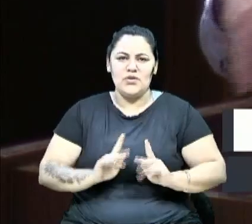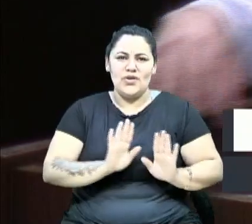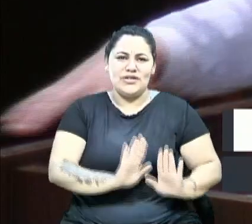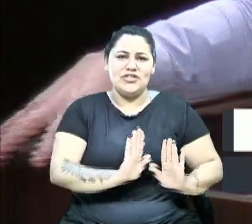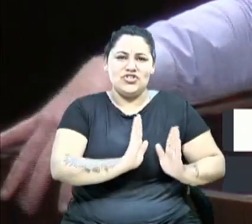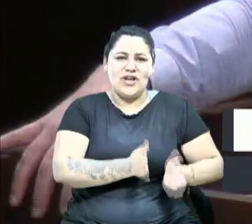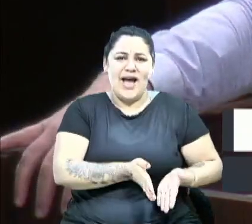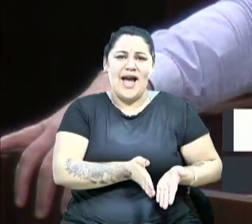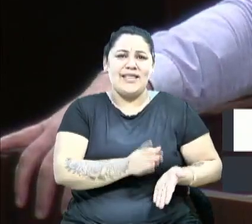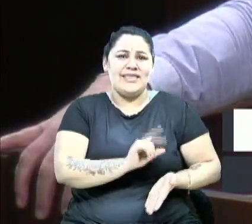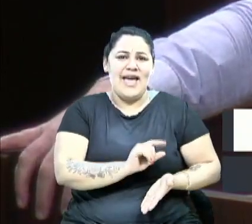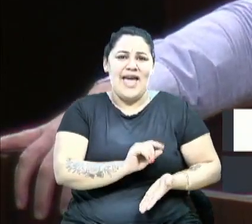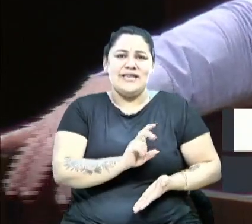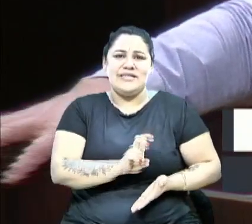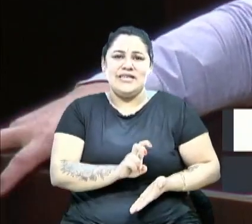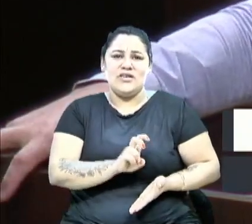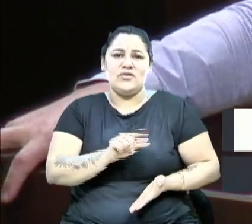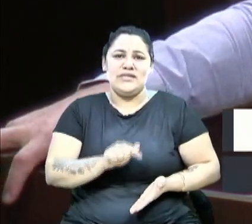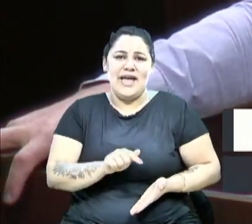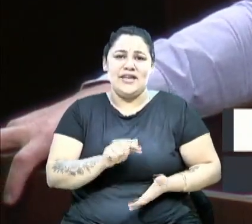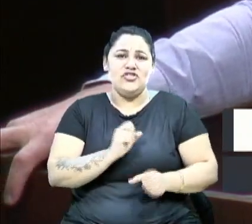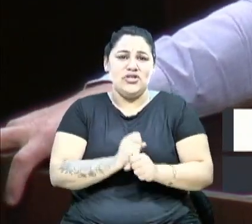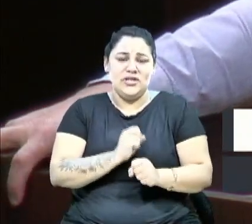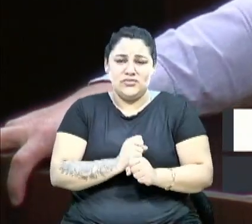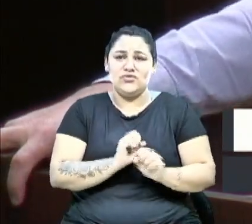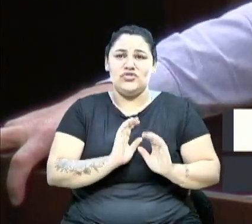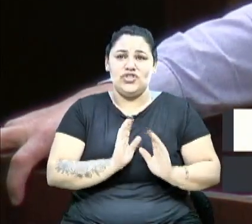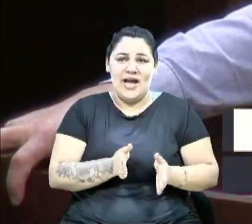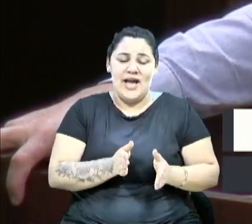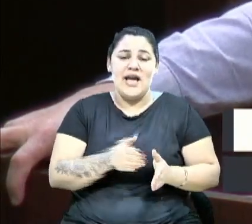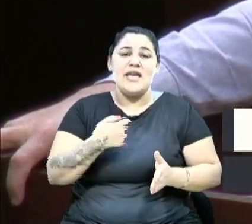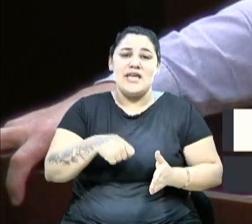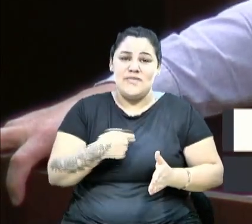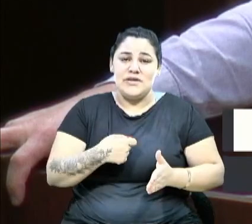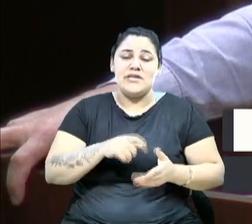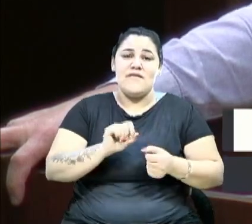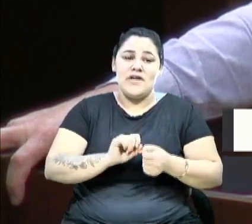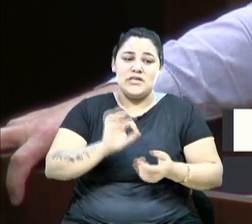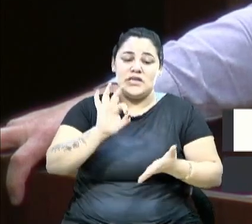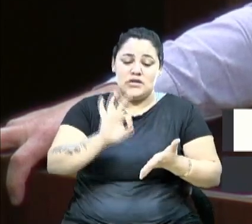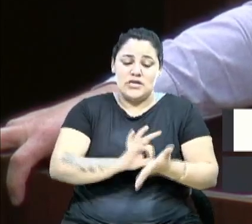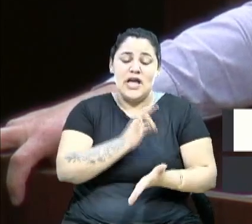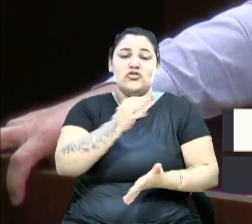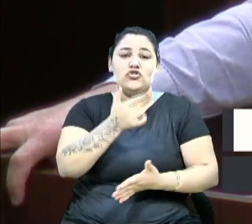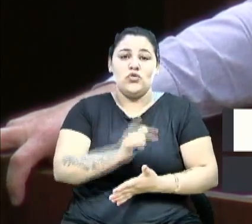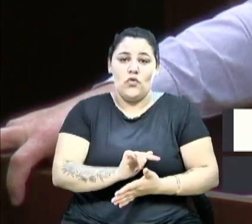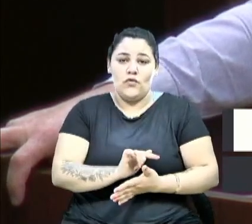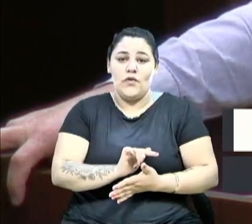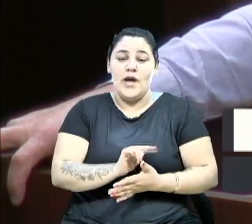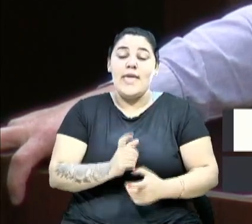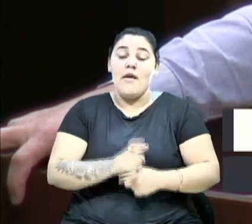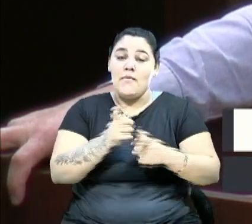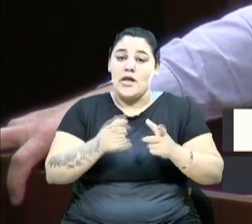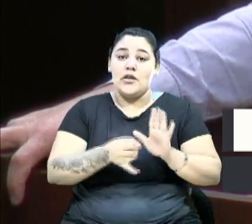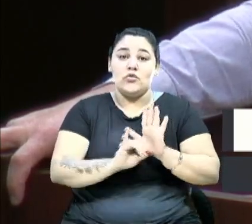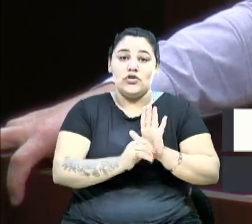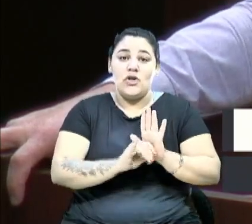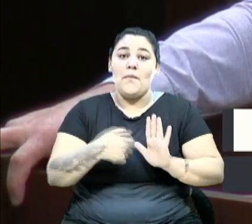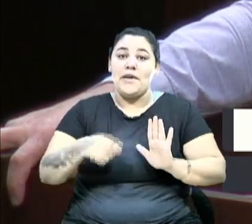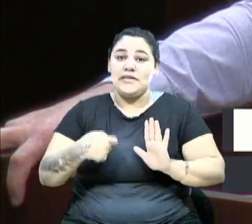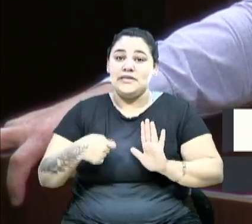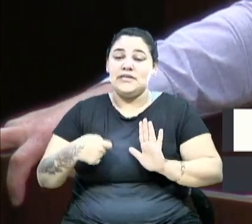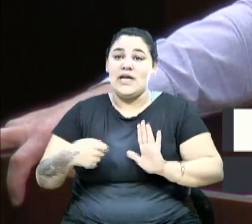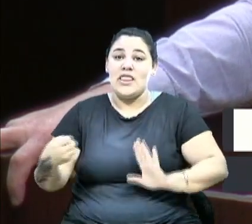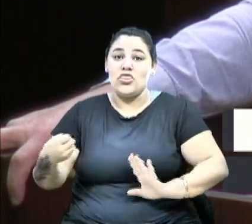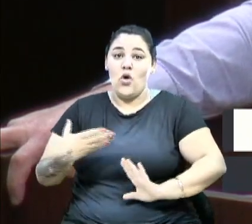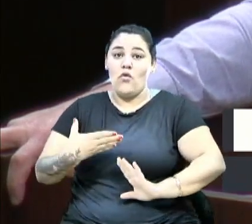5 anos, 4 anos, 7 anos, a maioria dos editais, eles exigem uma atualização do cadastro. Então, não adianta